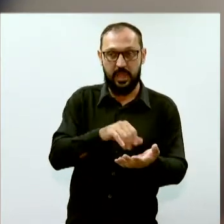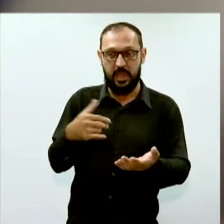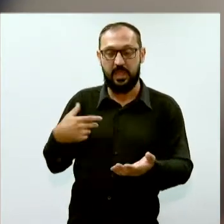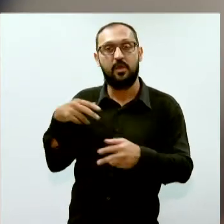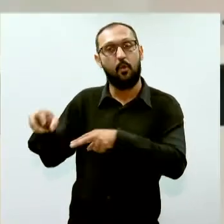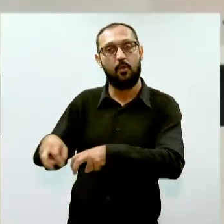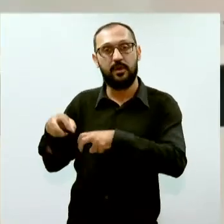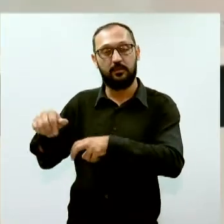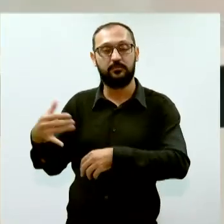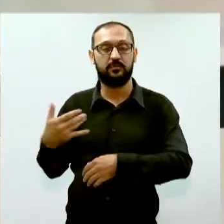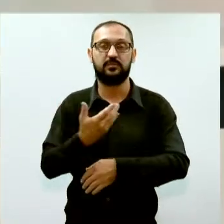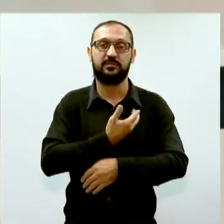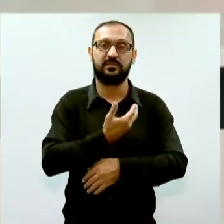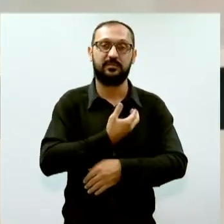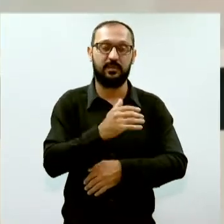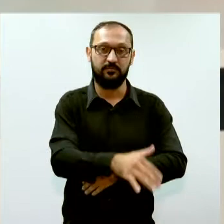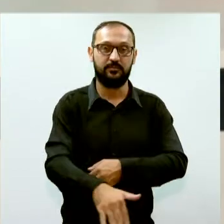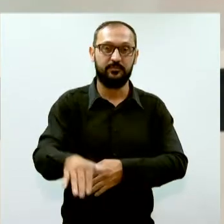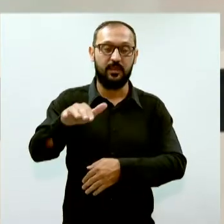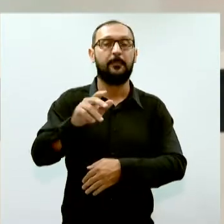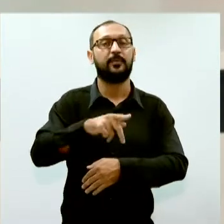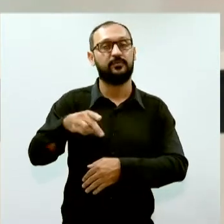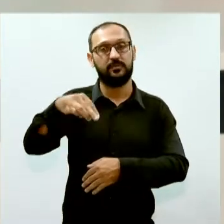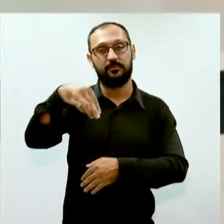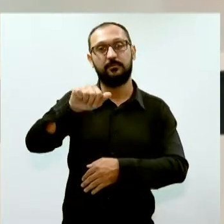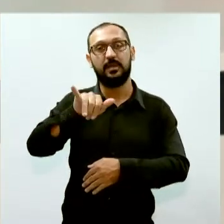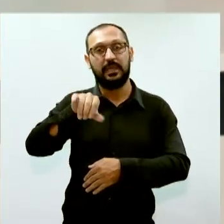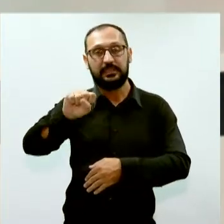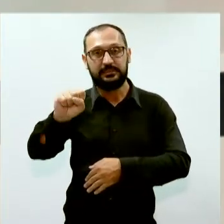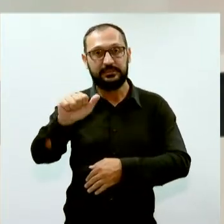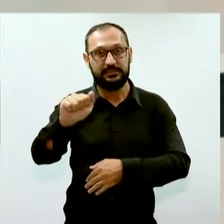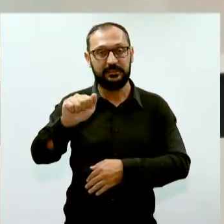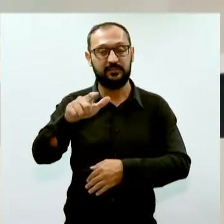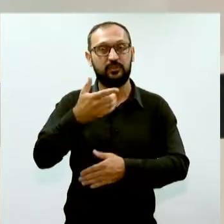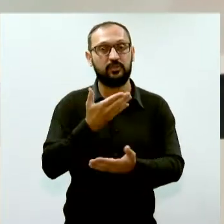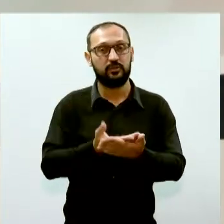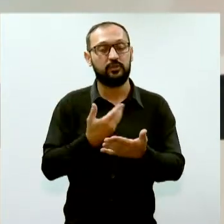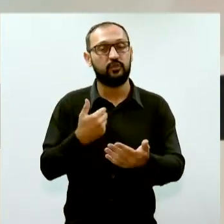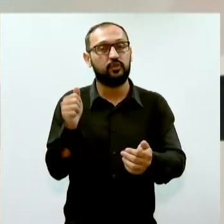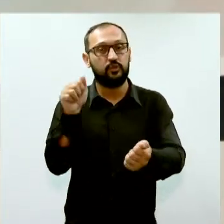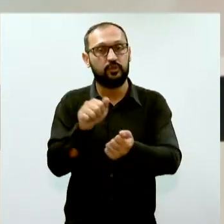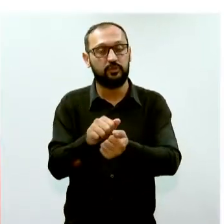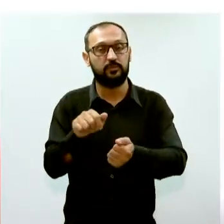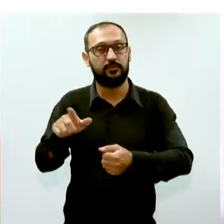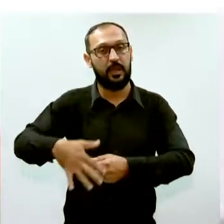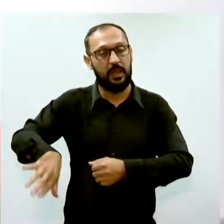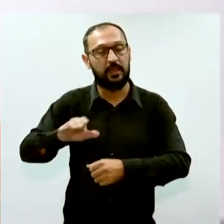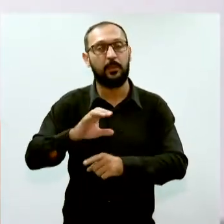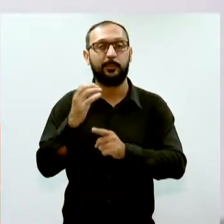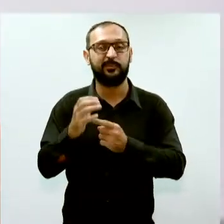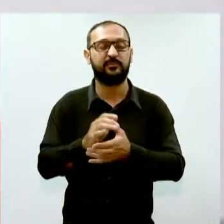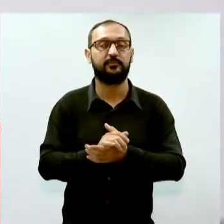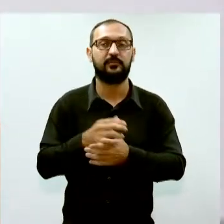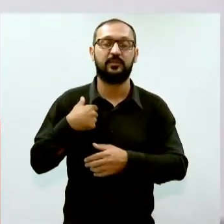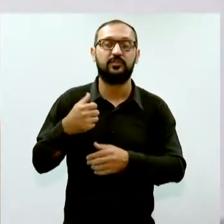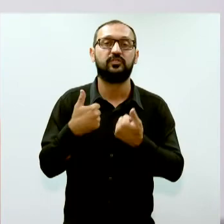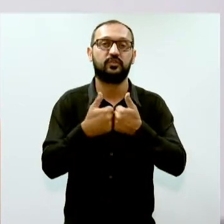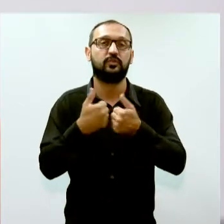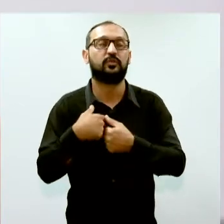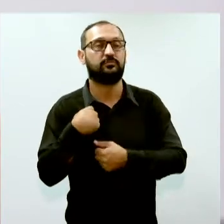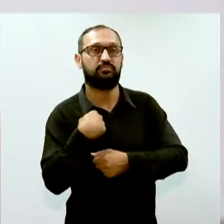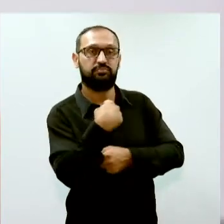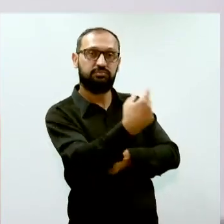meus amigos de infância, inclusive a professora Maísa, estudaram comigo ali na comunidade, a gente ia de ônibus